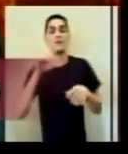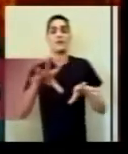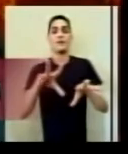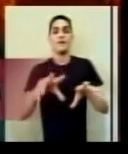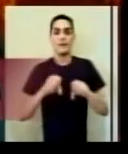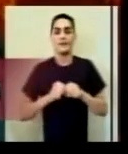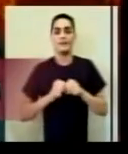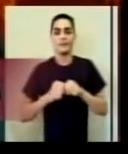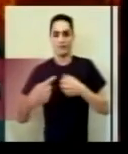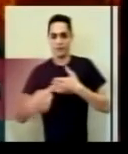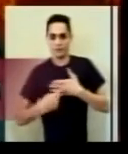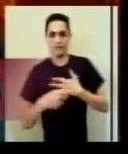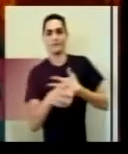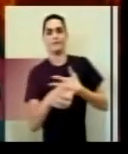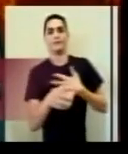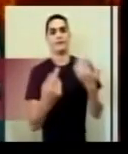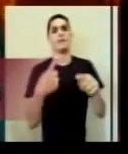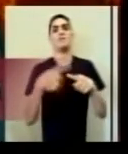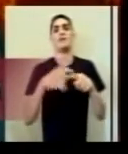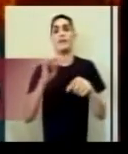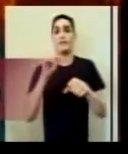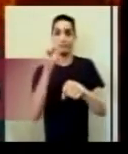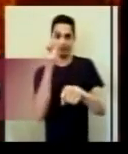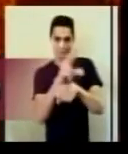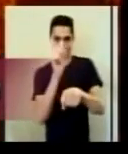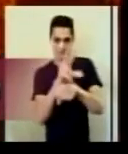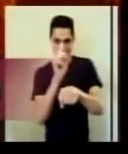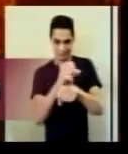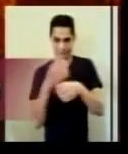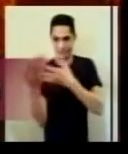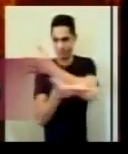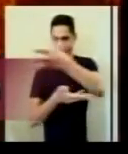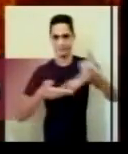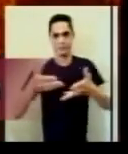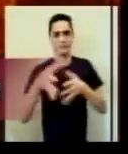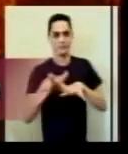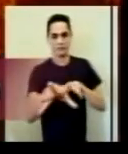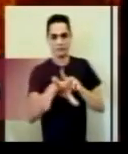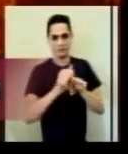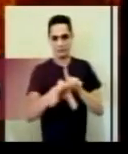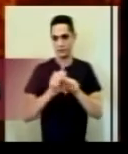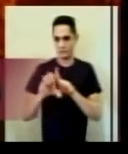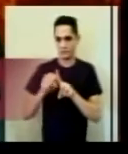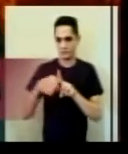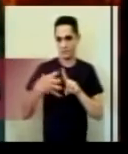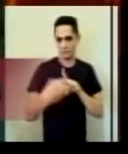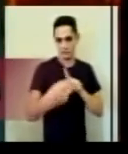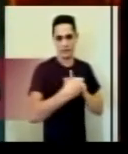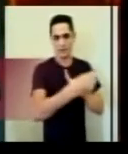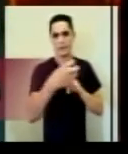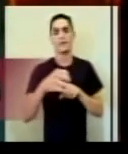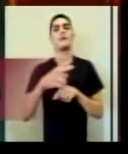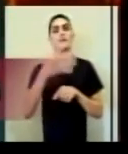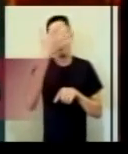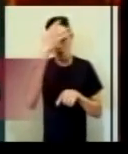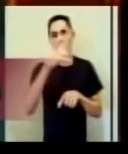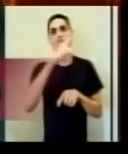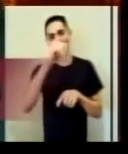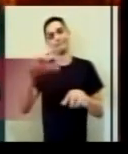monte de outras coisas, mas ele não vai se imunizar. Se o vírus continuar